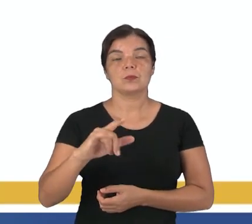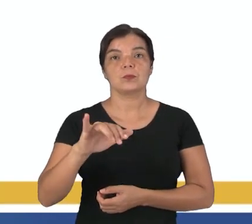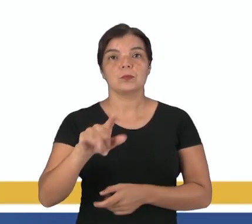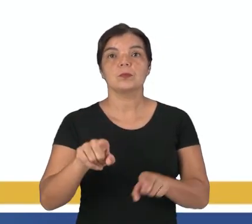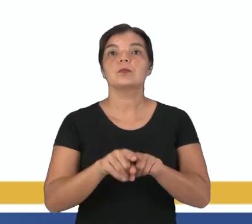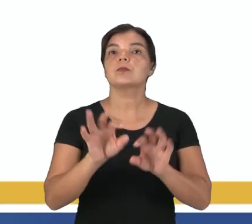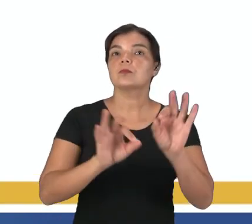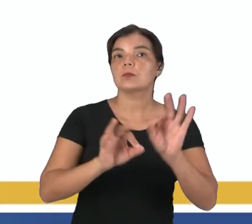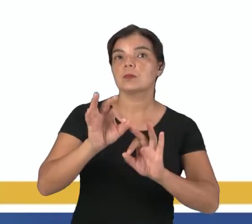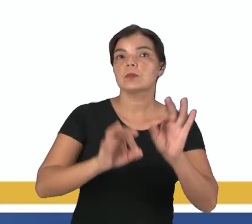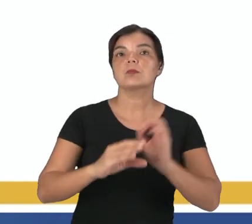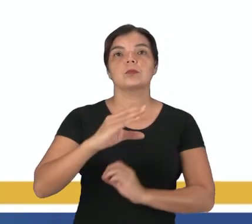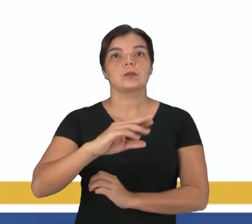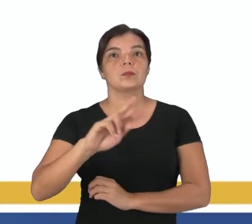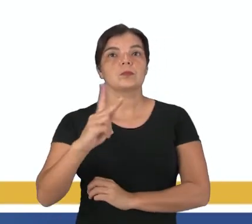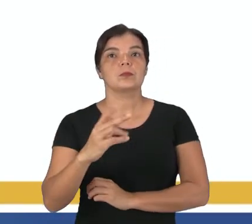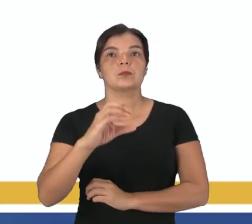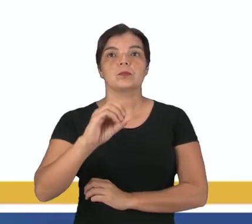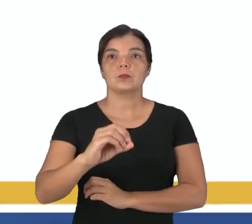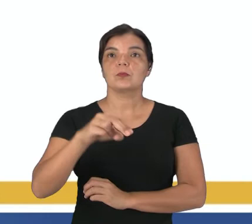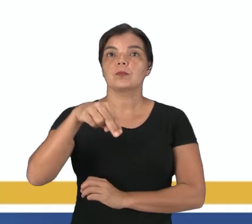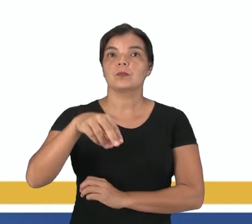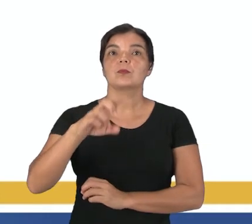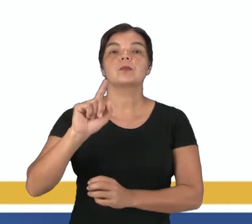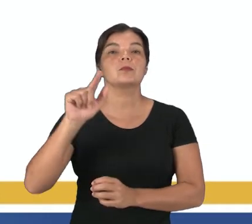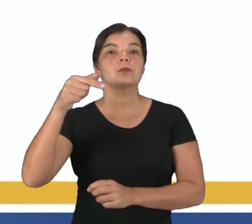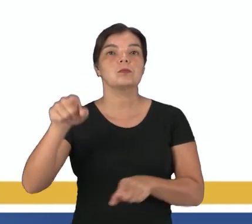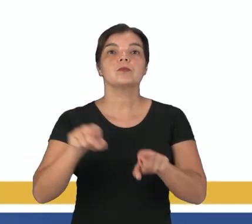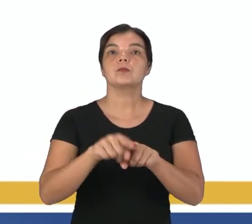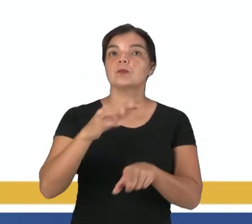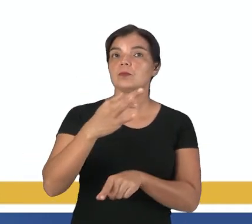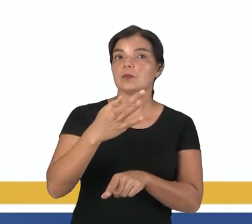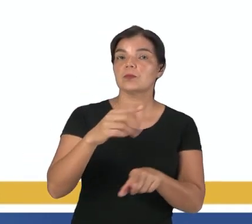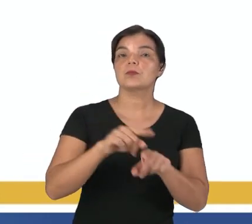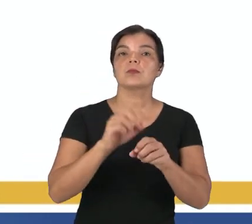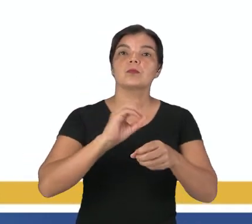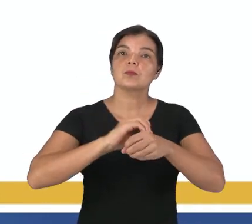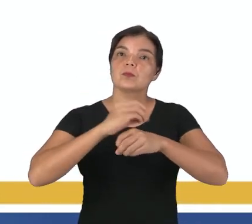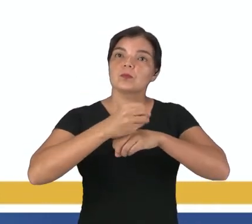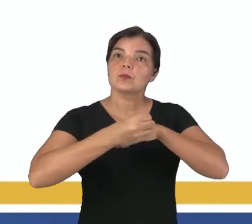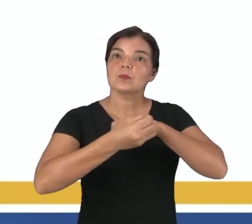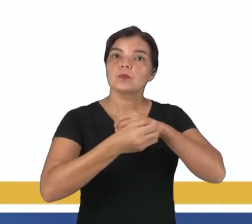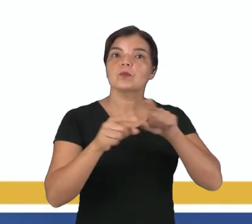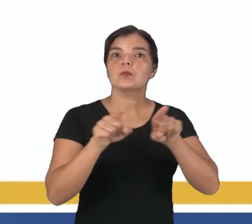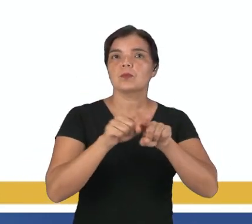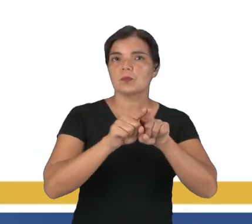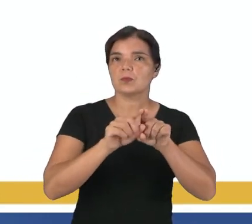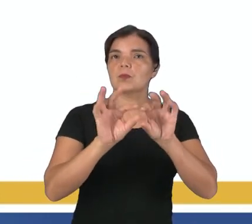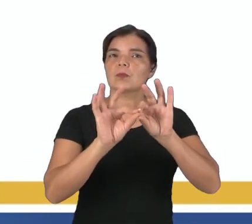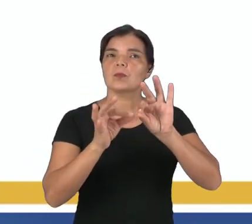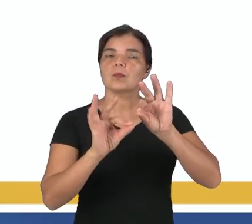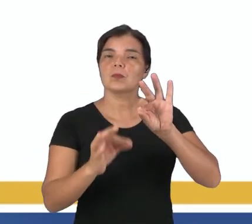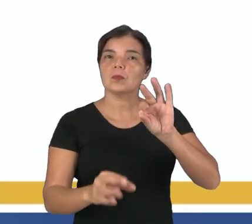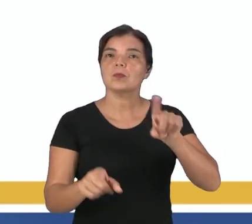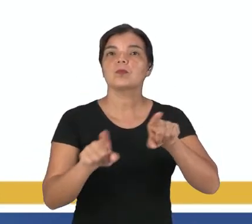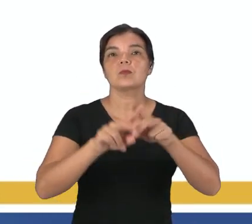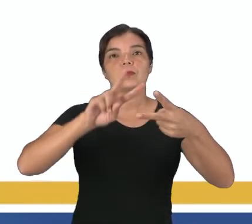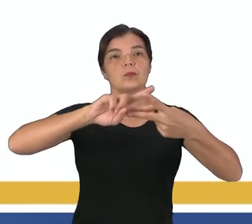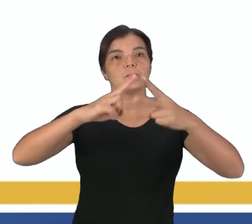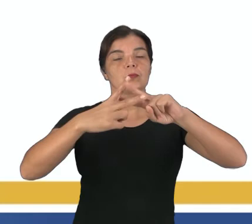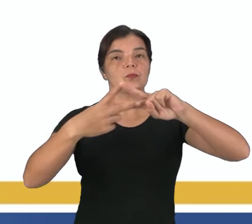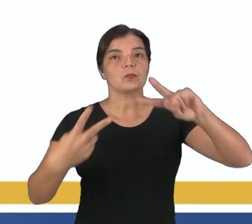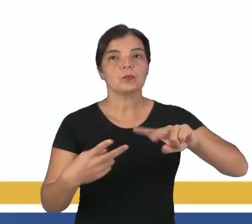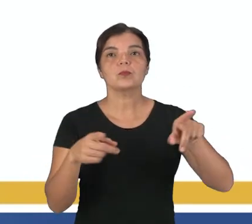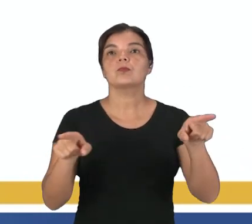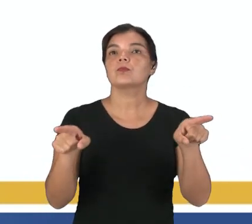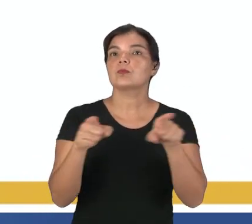carbono hidrogênio oxigênio nitrogênio fósforo e são moléculas que são constituídas por uma cadeia longa né de